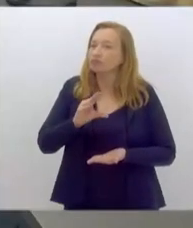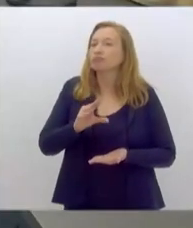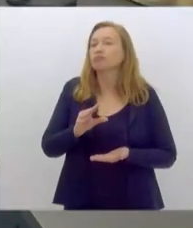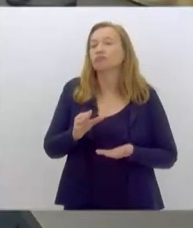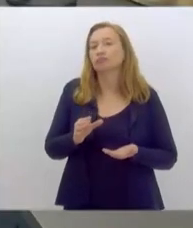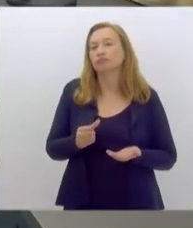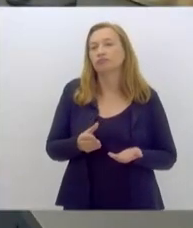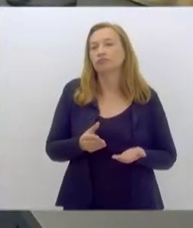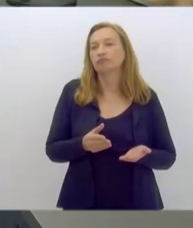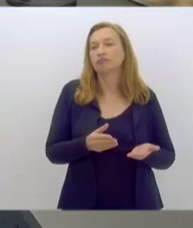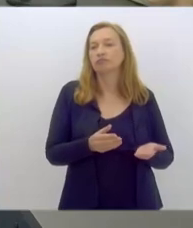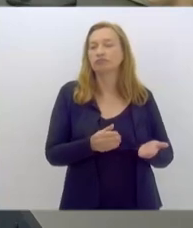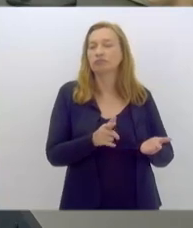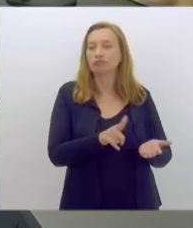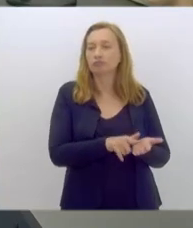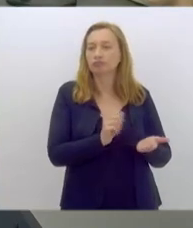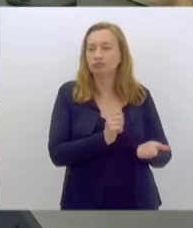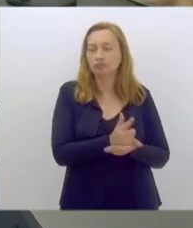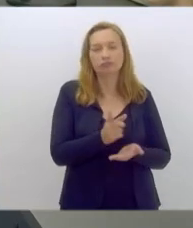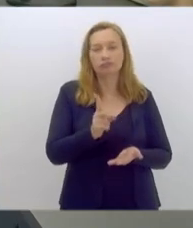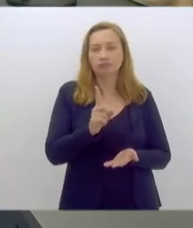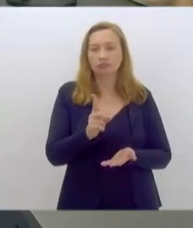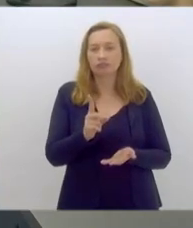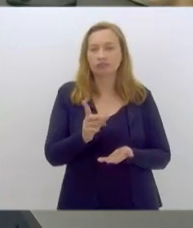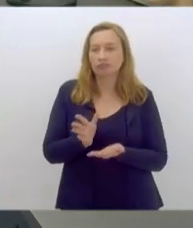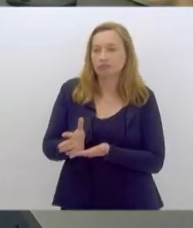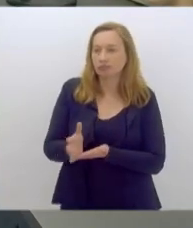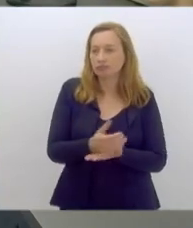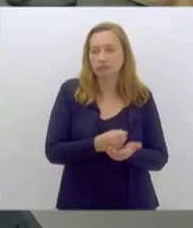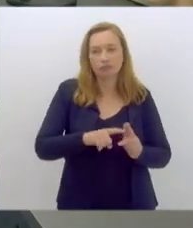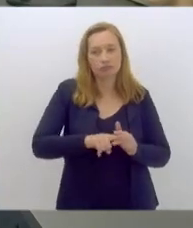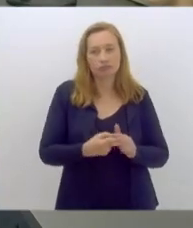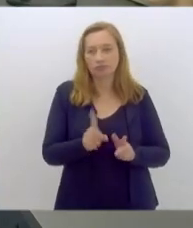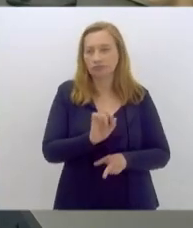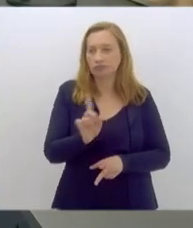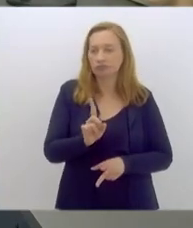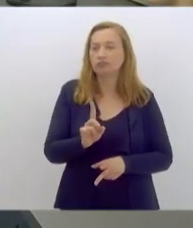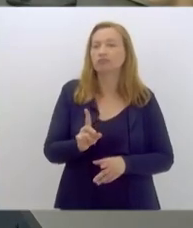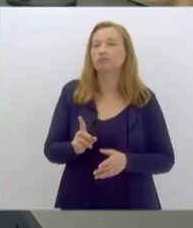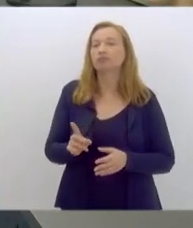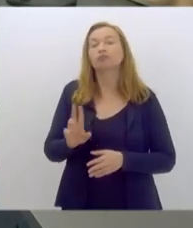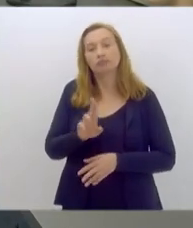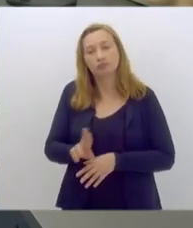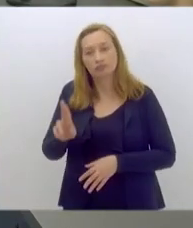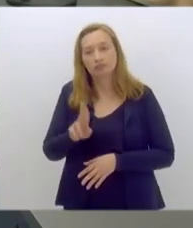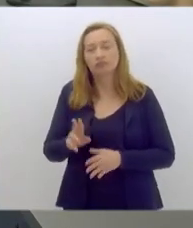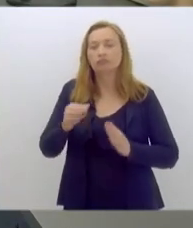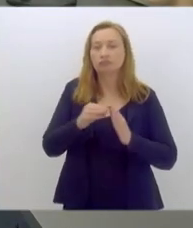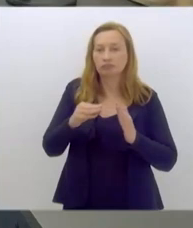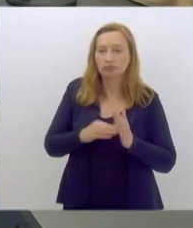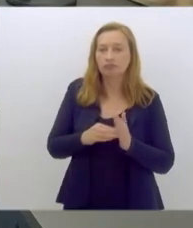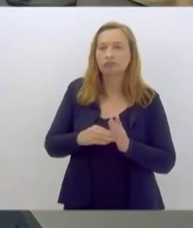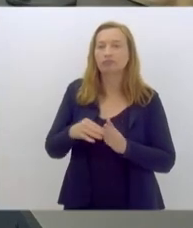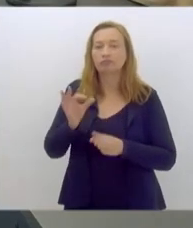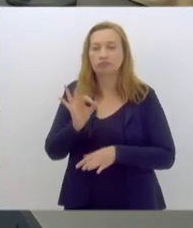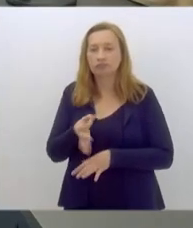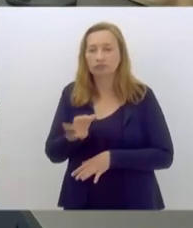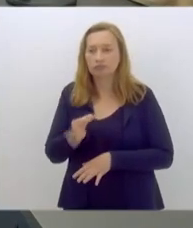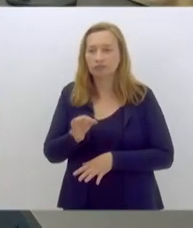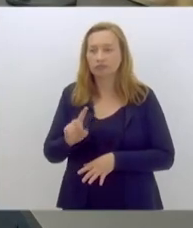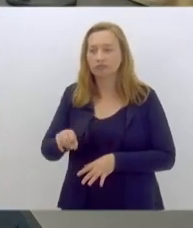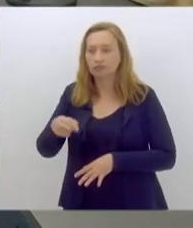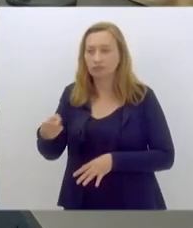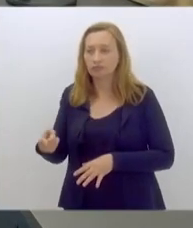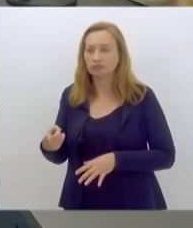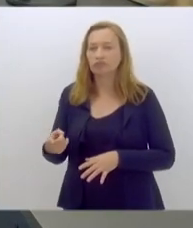enfim não não só simplesmente pegar esse valor e atualizar a gente utiliza uma metodologia especificação com